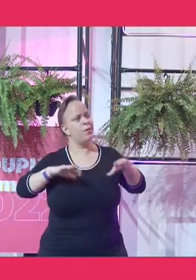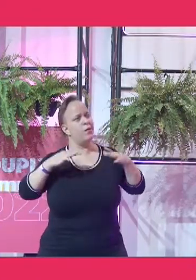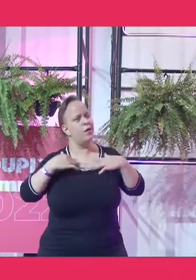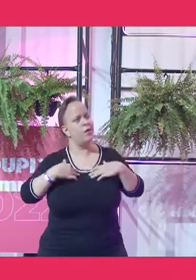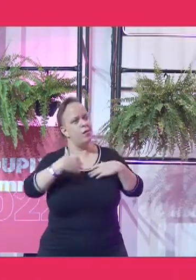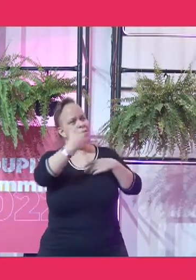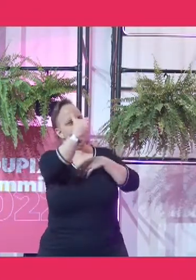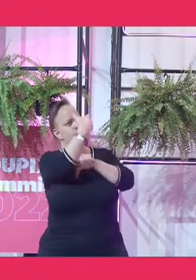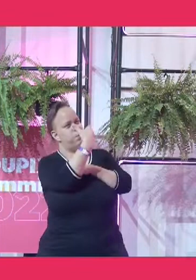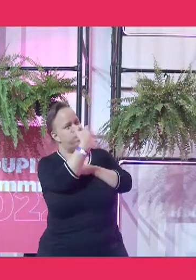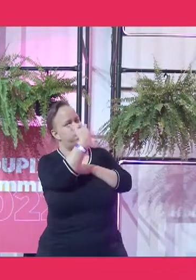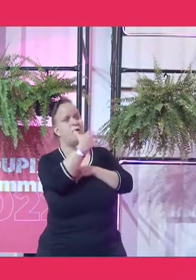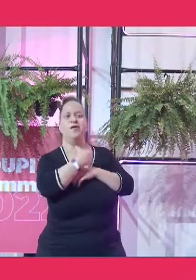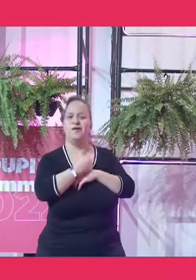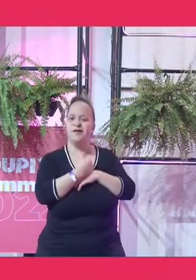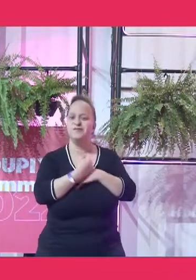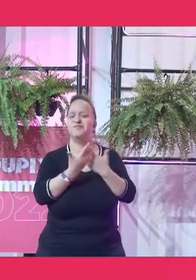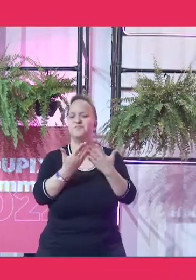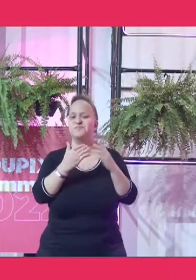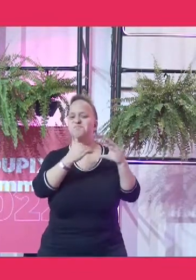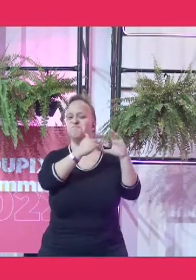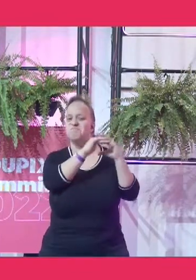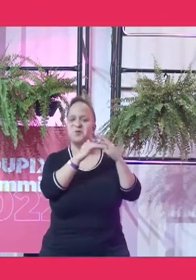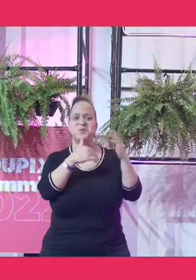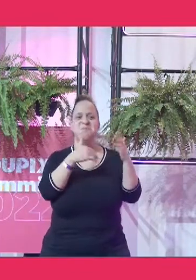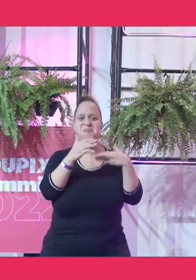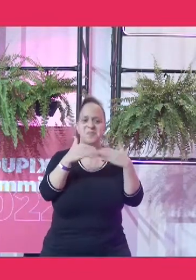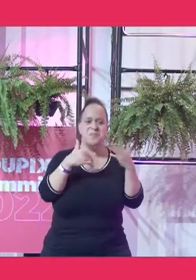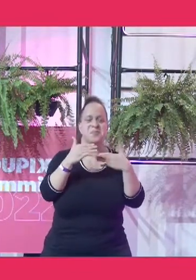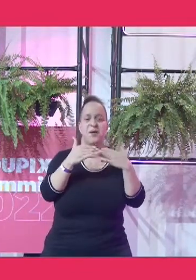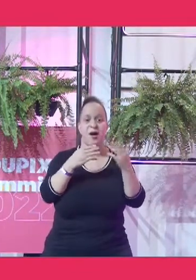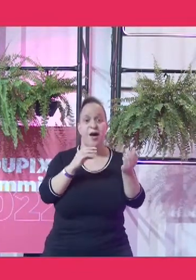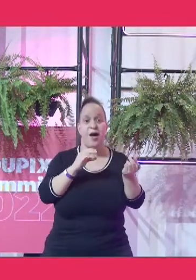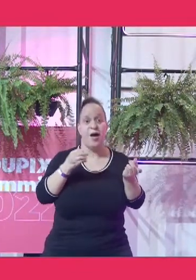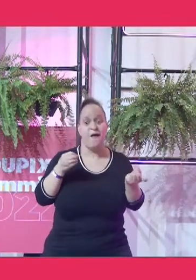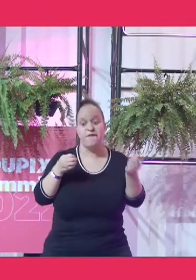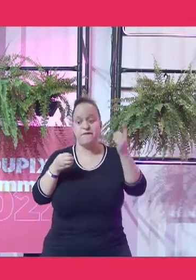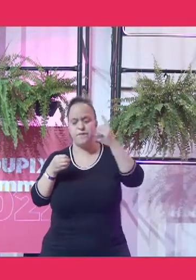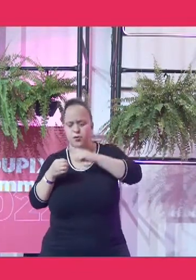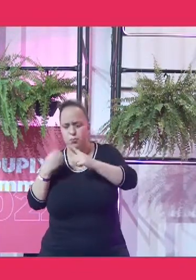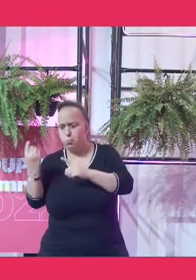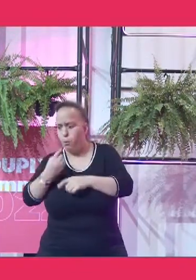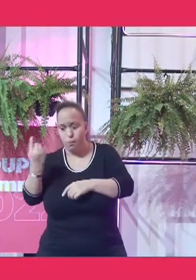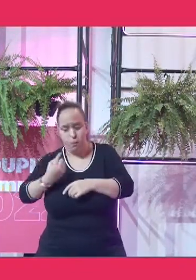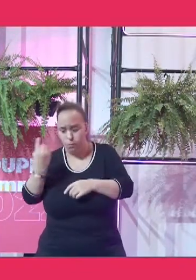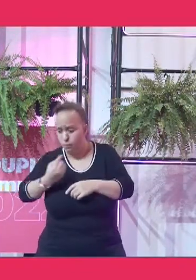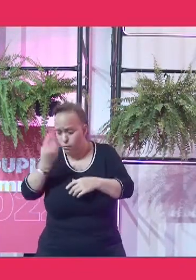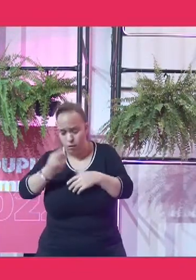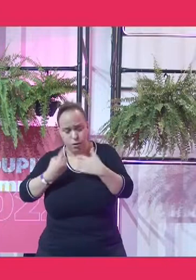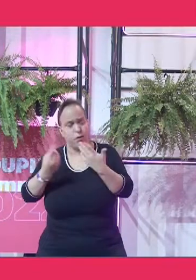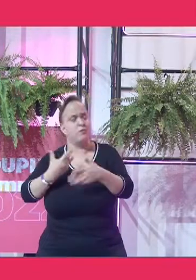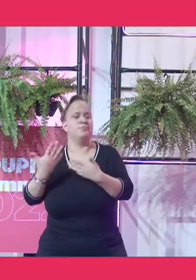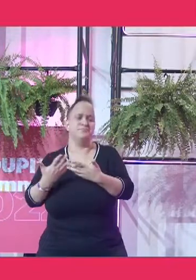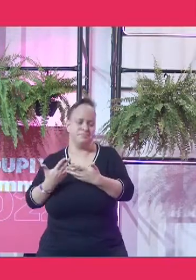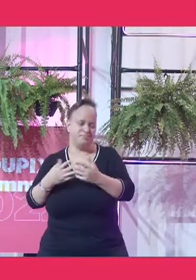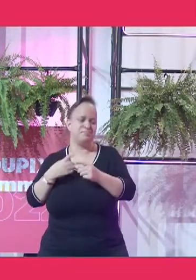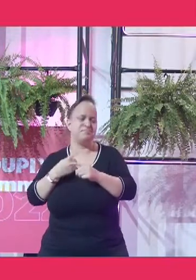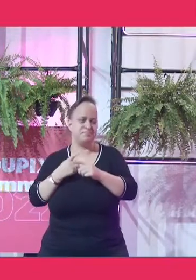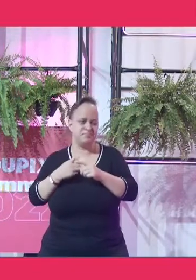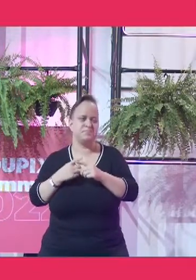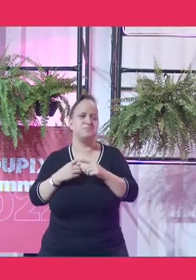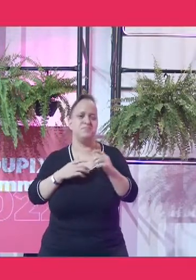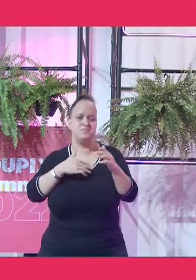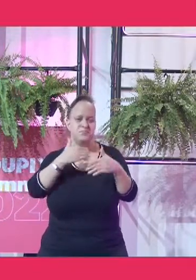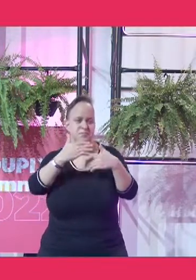sorrindo, conversar sobre como está a minha vida. E depois eu volto para o furacão. Porque esse processo para a gente